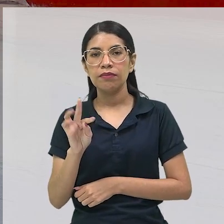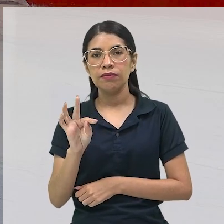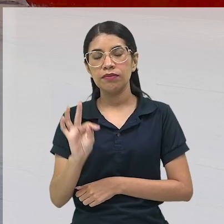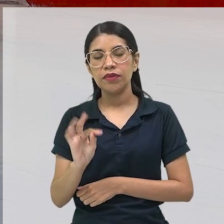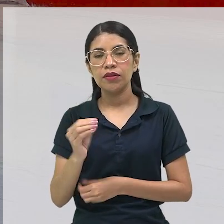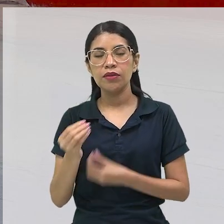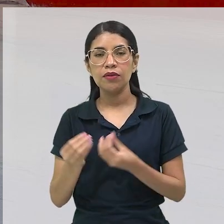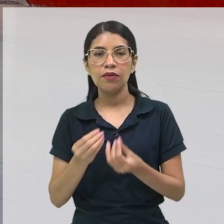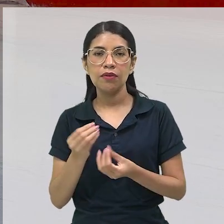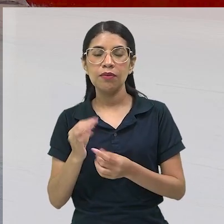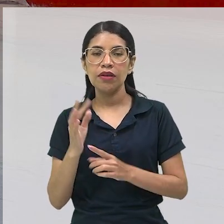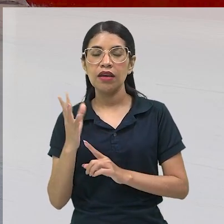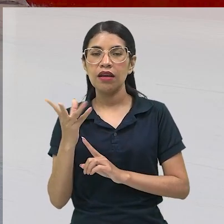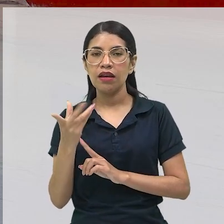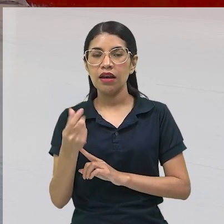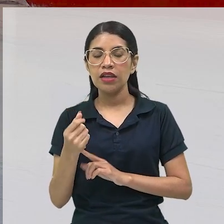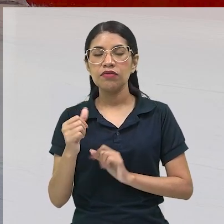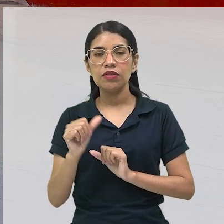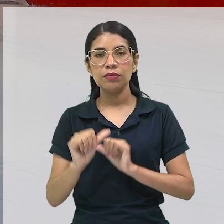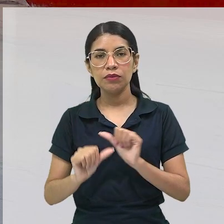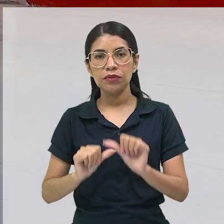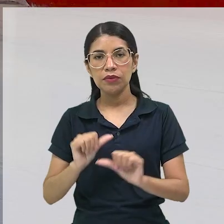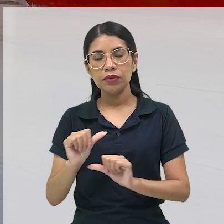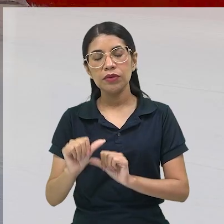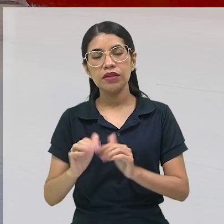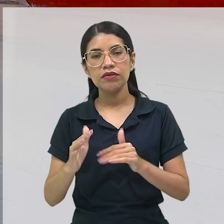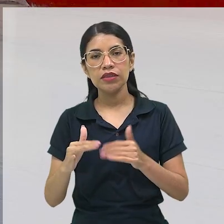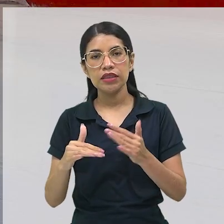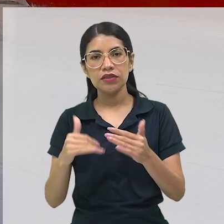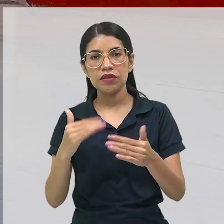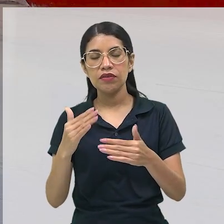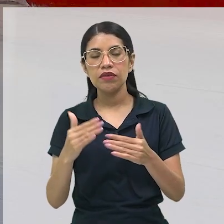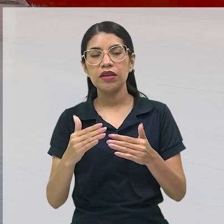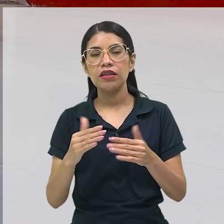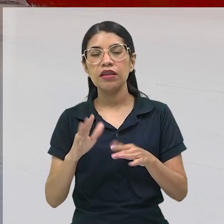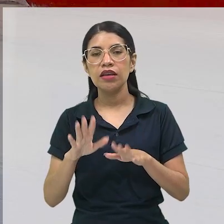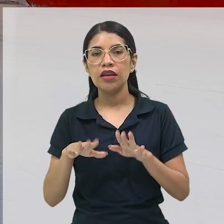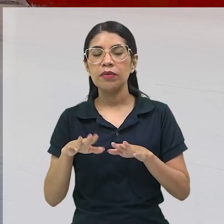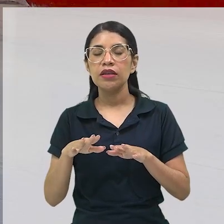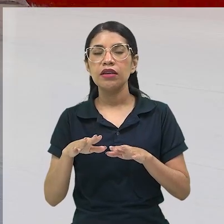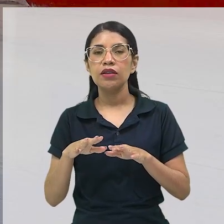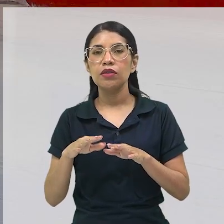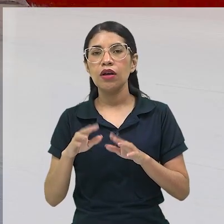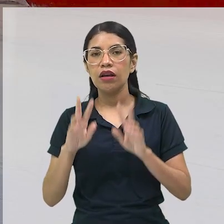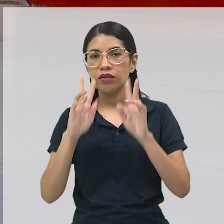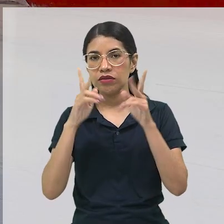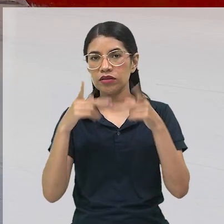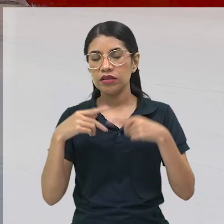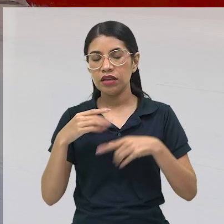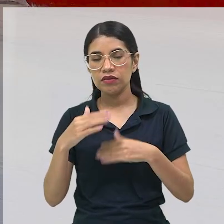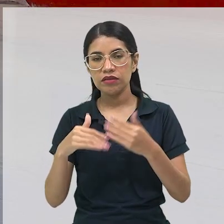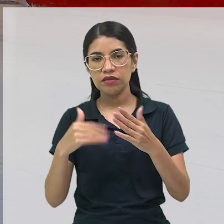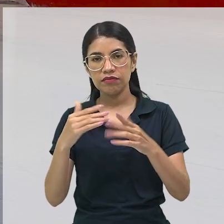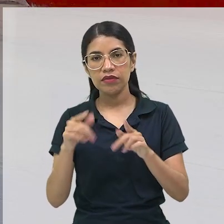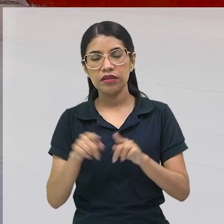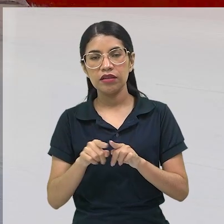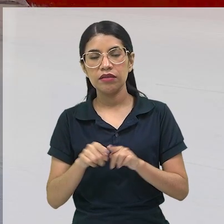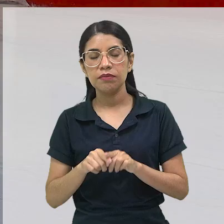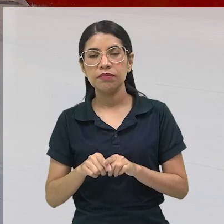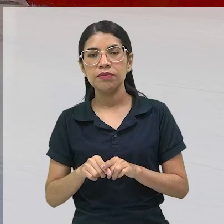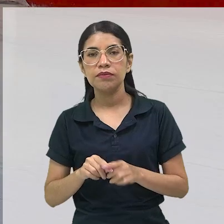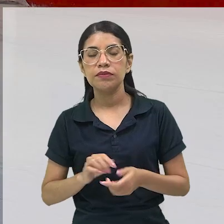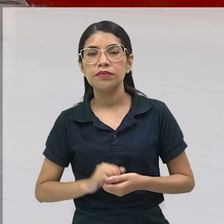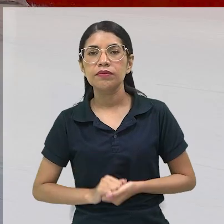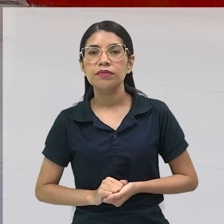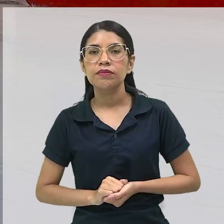artístico ele foi se modificando também, acompanhando aí, né, a transformação do homem, esse processo de construção